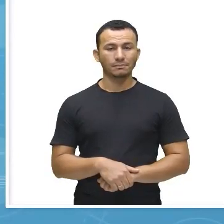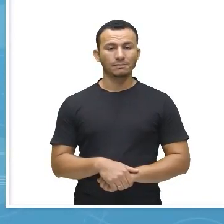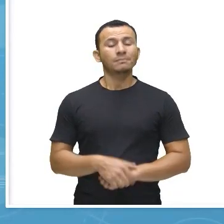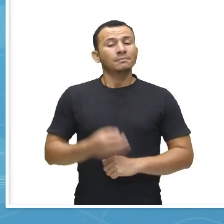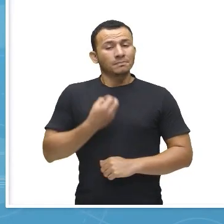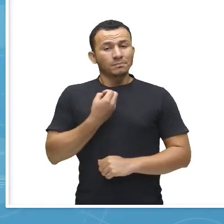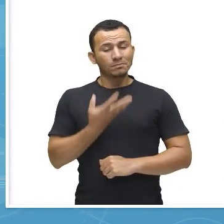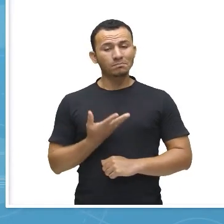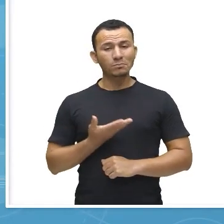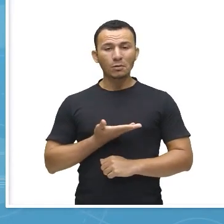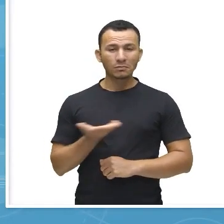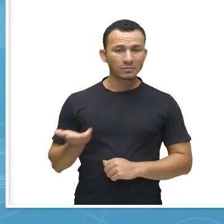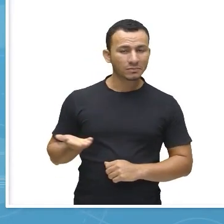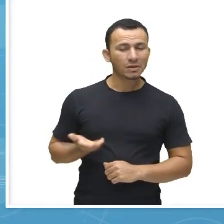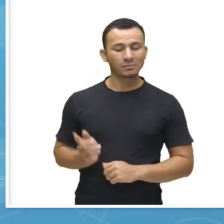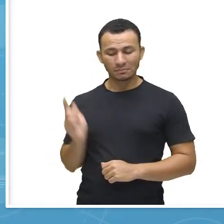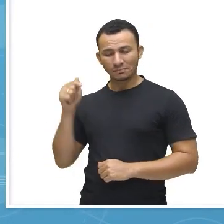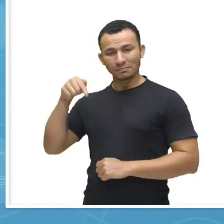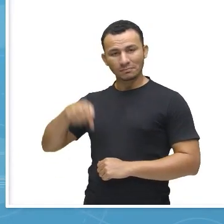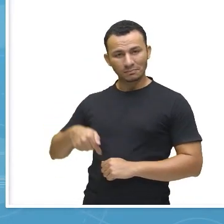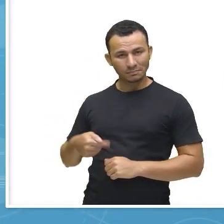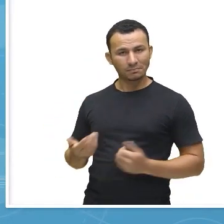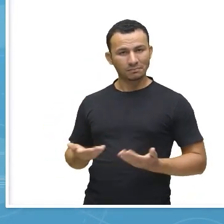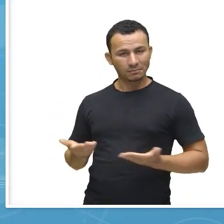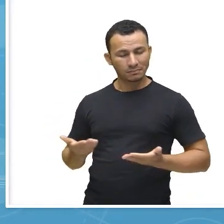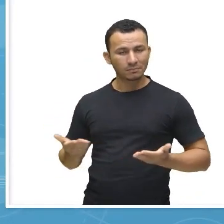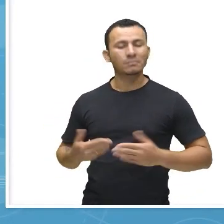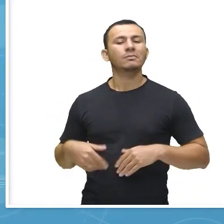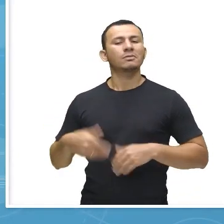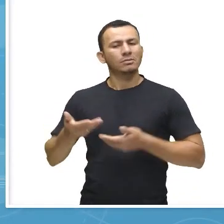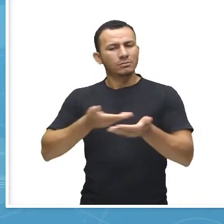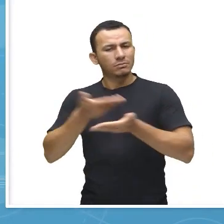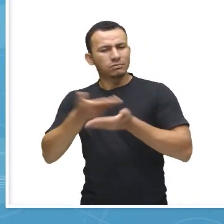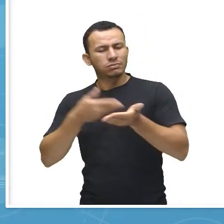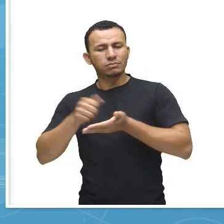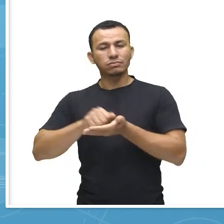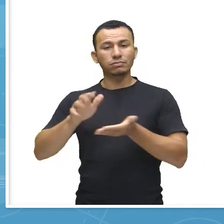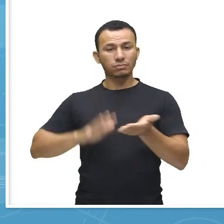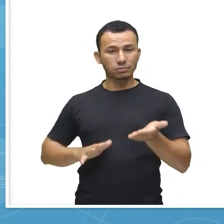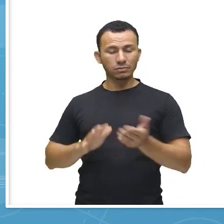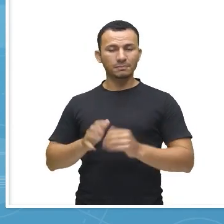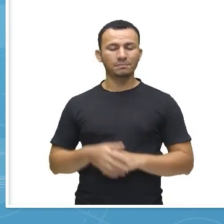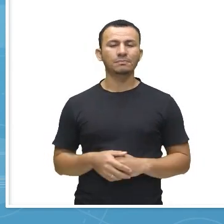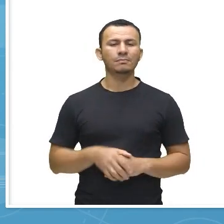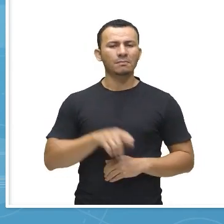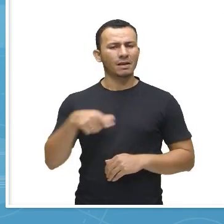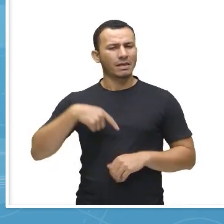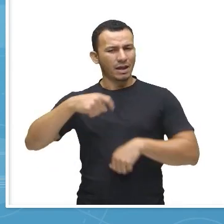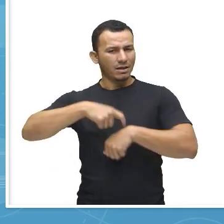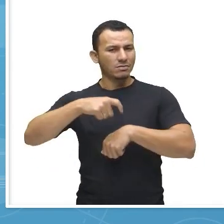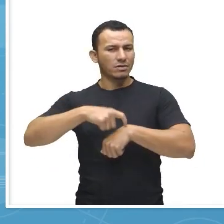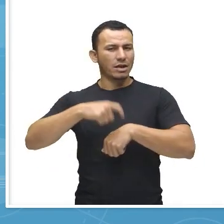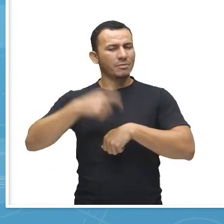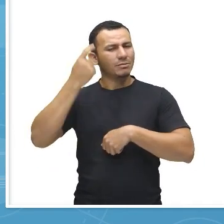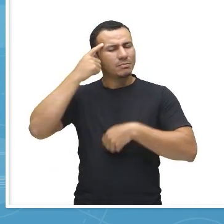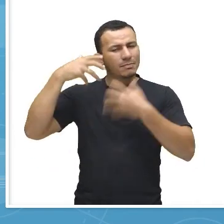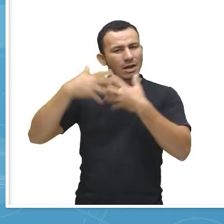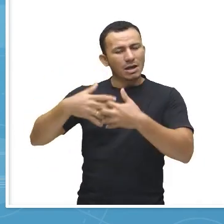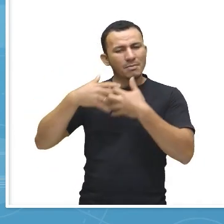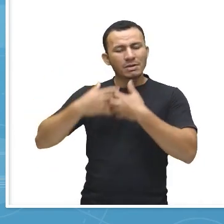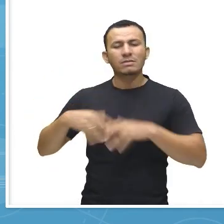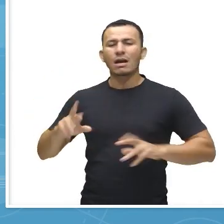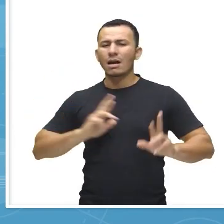bem, queridos alunos, retornamos agora para que a gente possa fazer a nossa interatividade. Vocês tiveram um tempo para poder responder